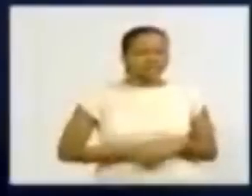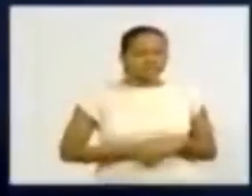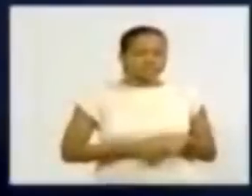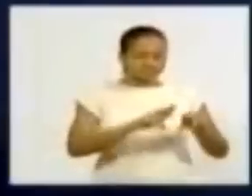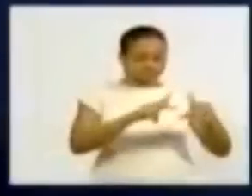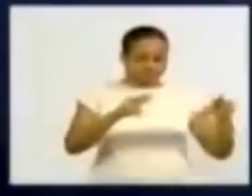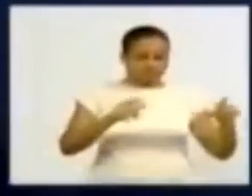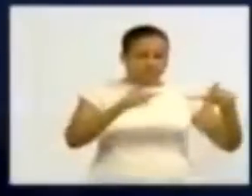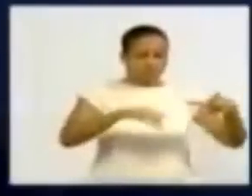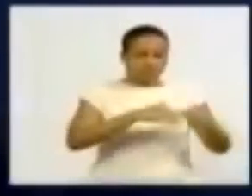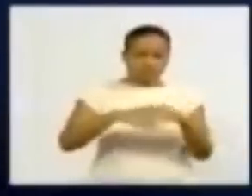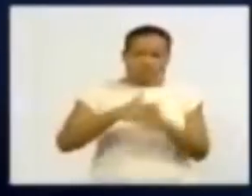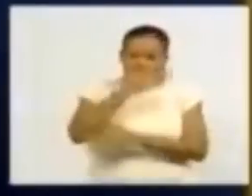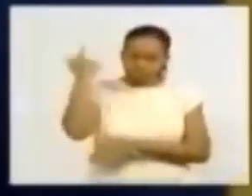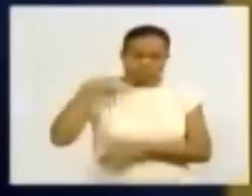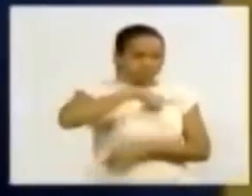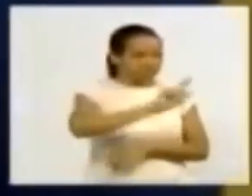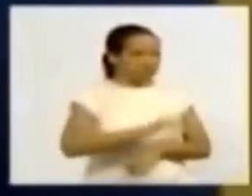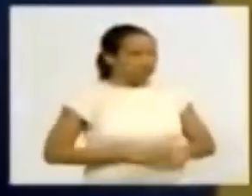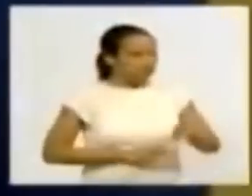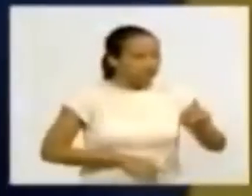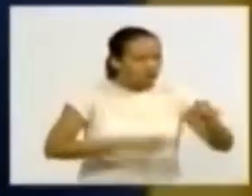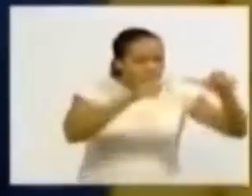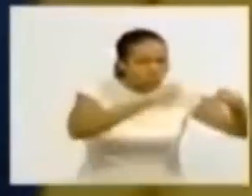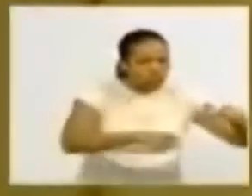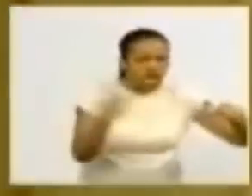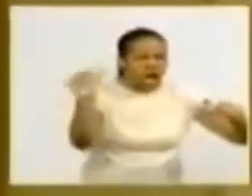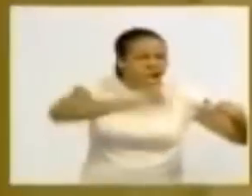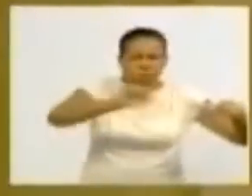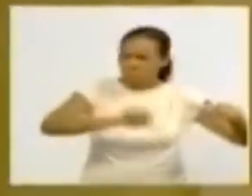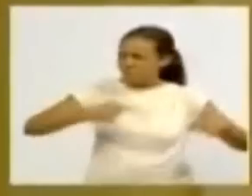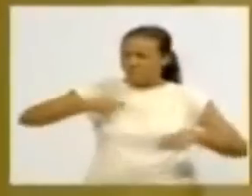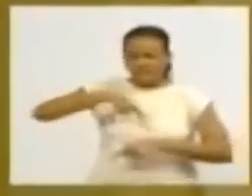aos lugares aí em que todo mundo dizia, é um absurdo esse homem estar lá.